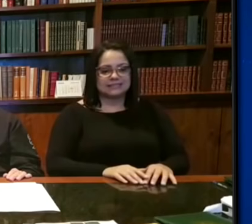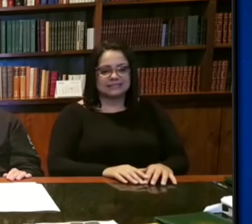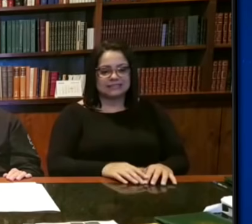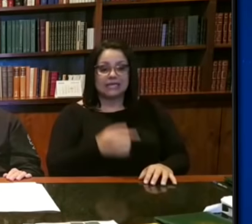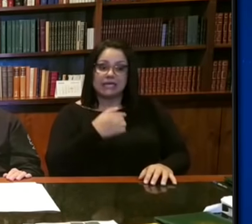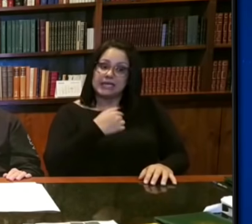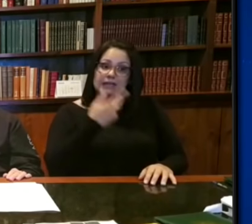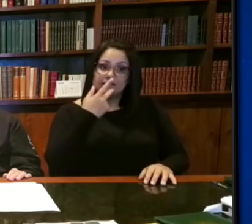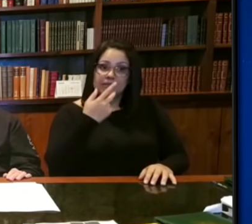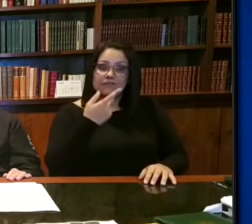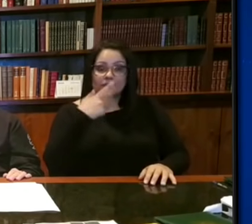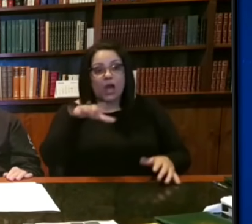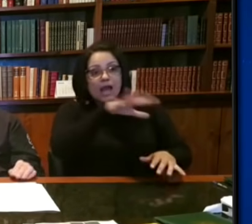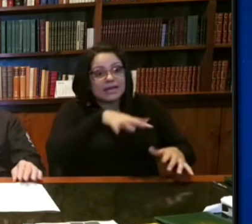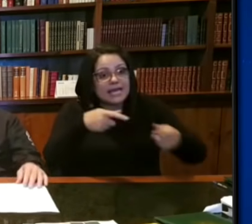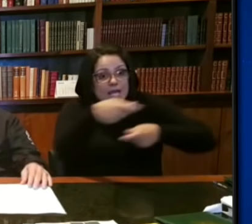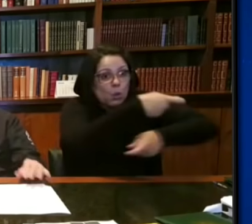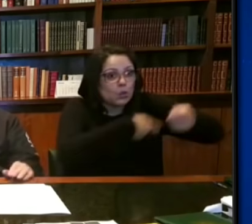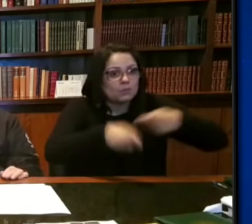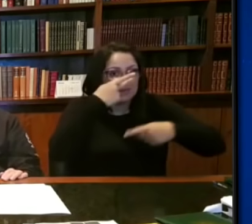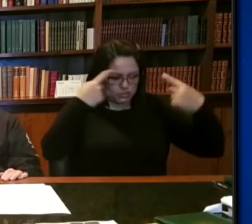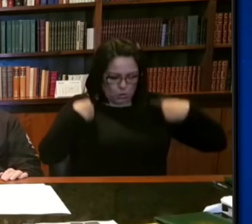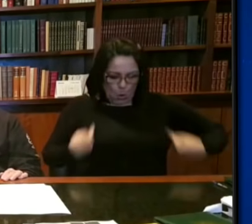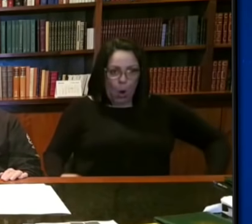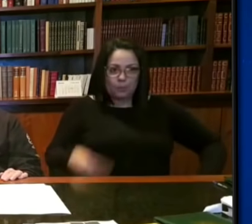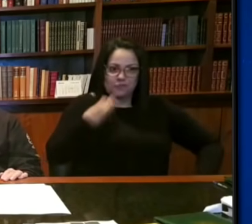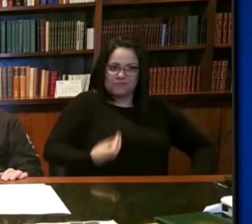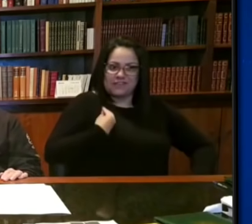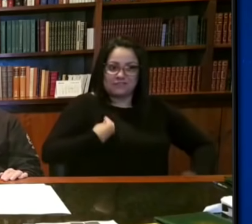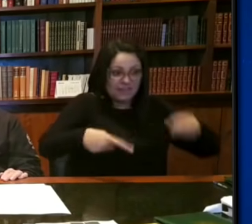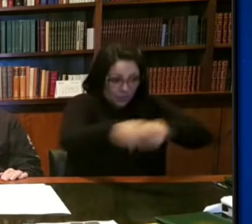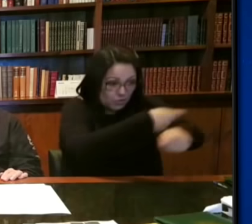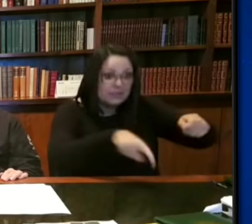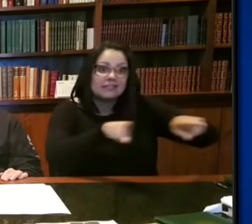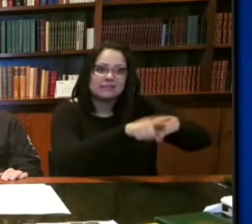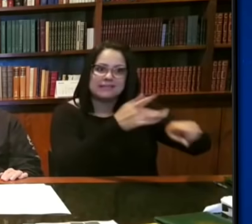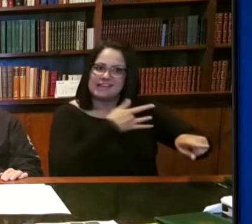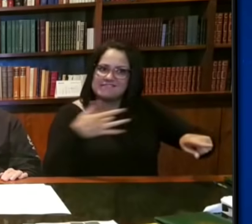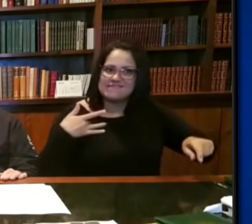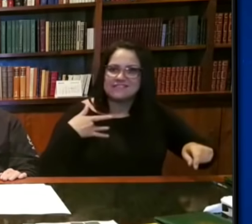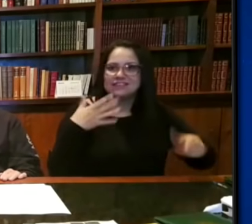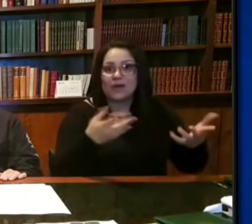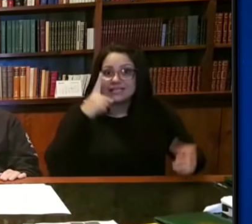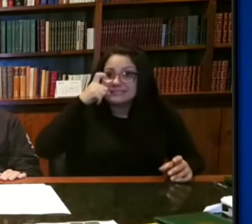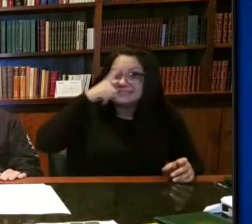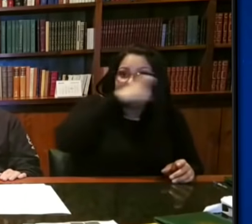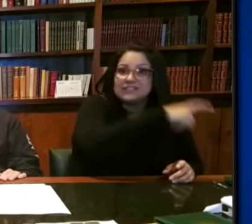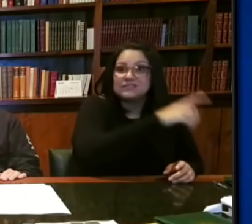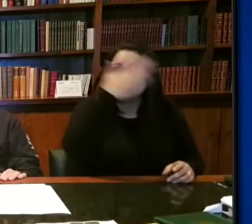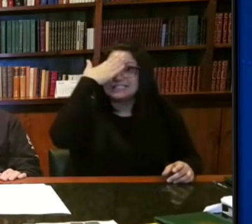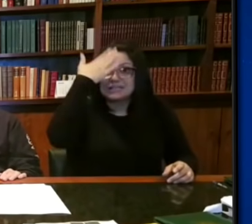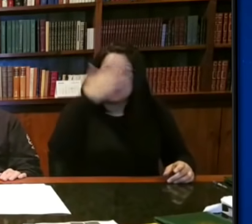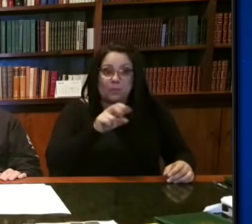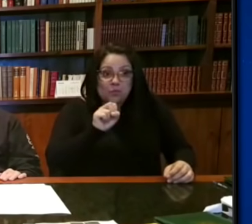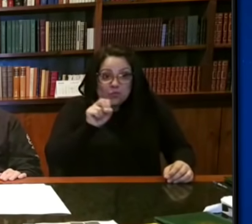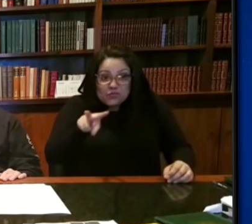acredito. A economia é um organismo vivo. Da mesma forma que é muito difícil você prever o efeito de um vírus sobre